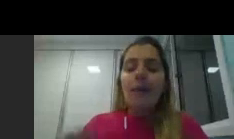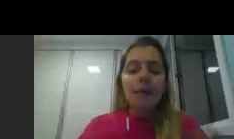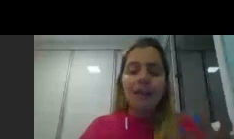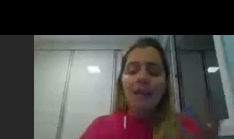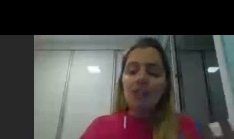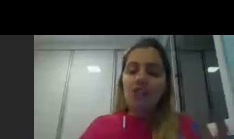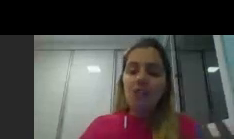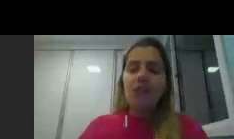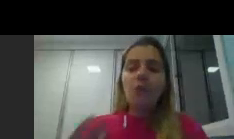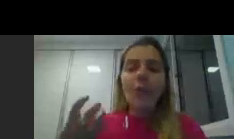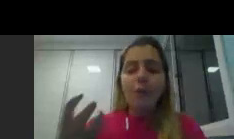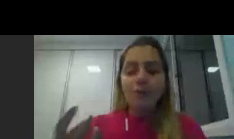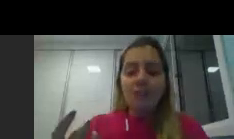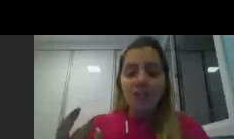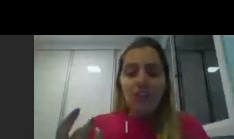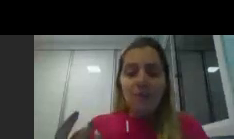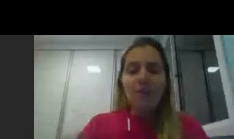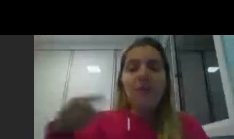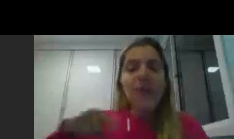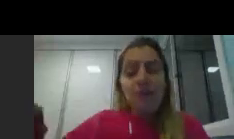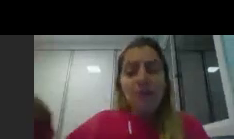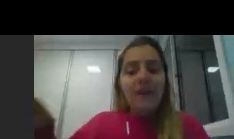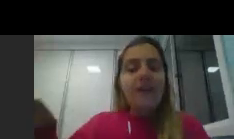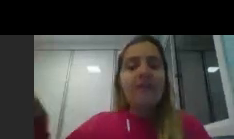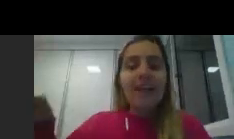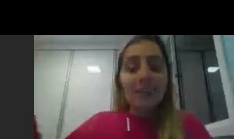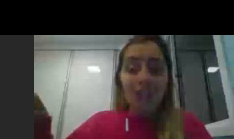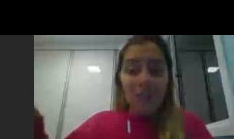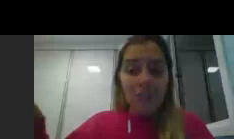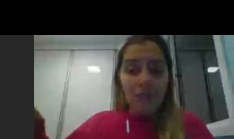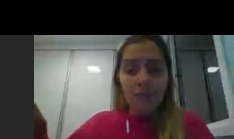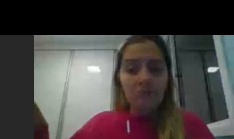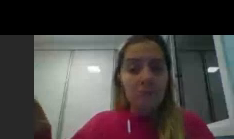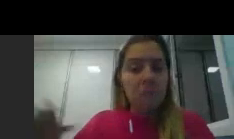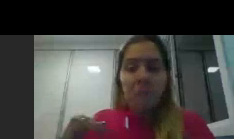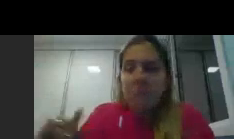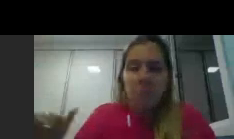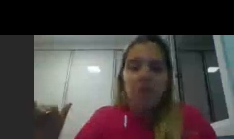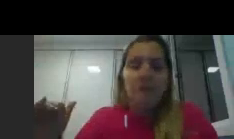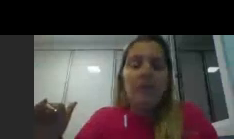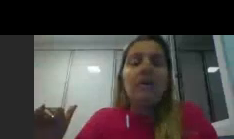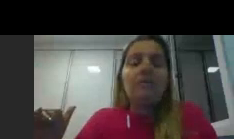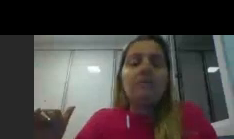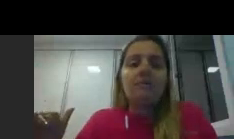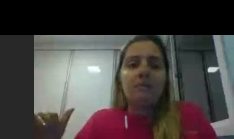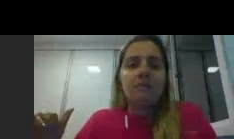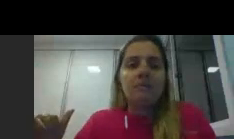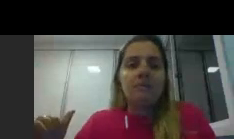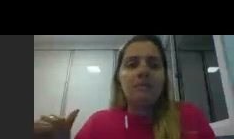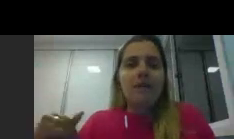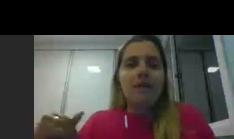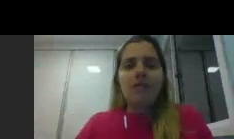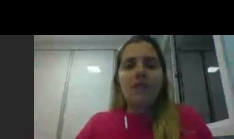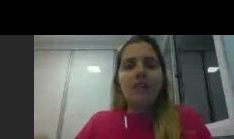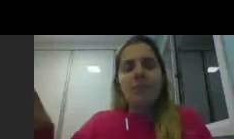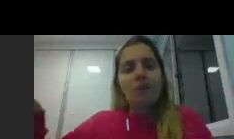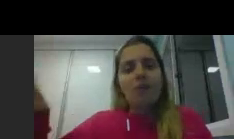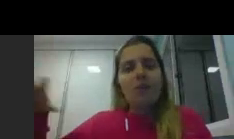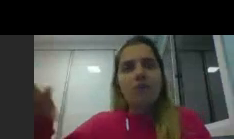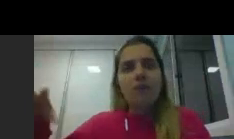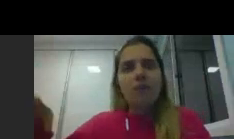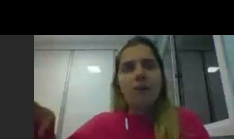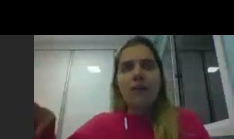Se a mãe for negativa e o pai positivo e vier um filhinho negativo, problema nenhum. Tá tudo